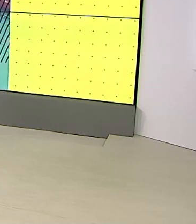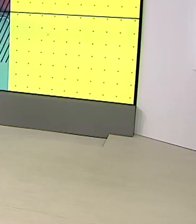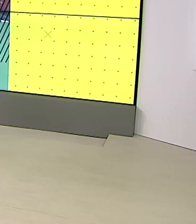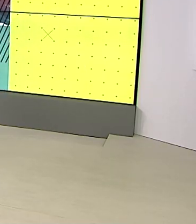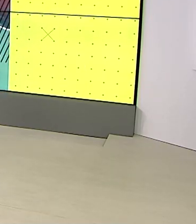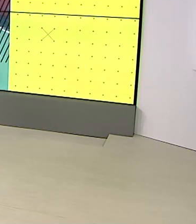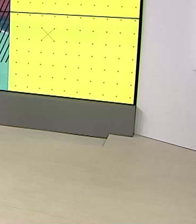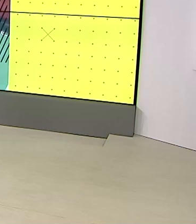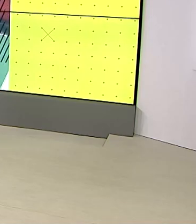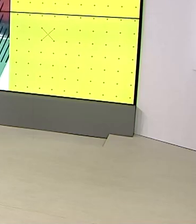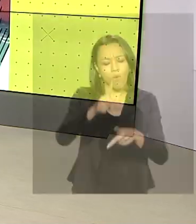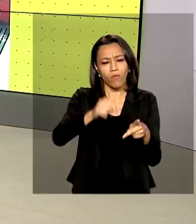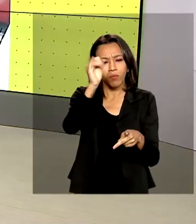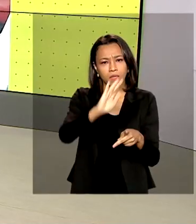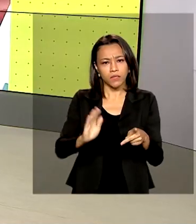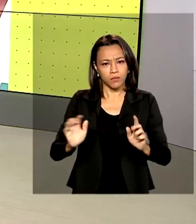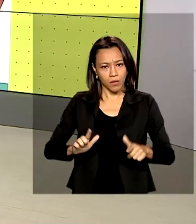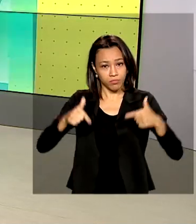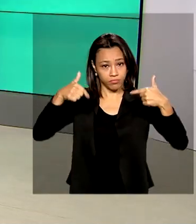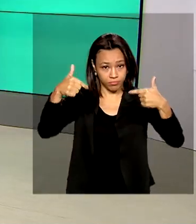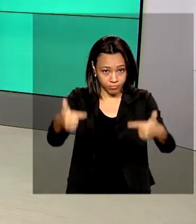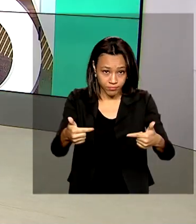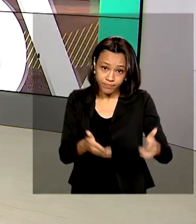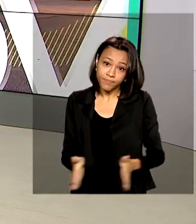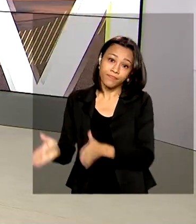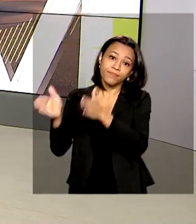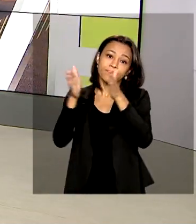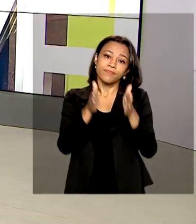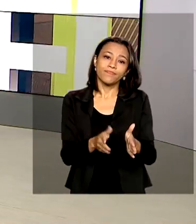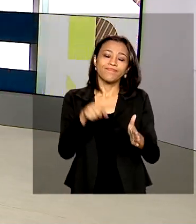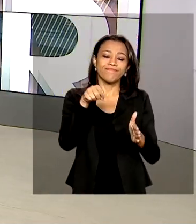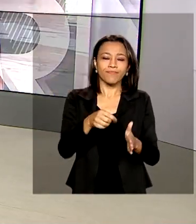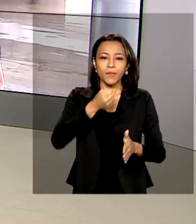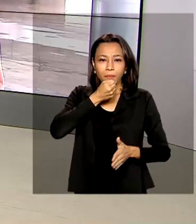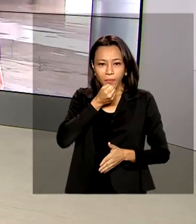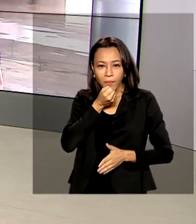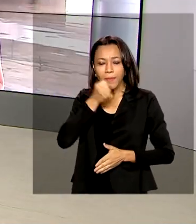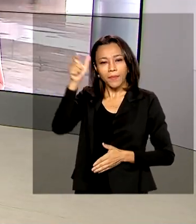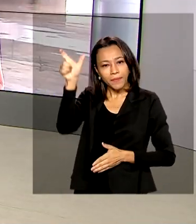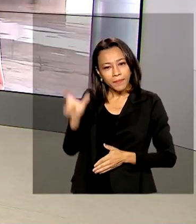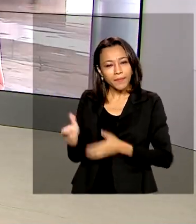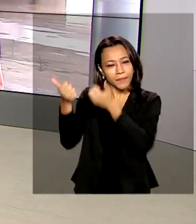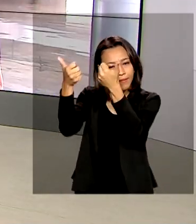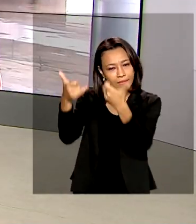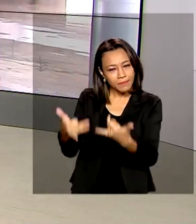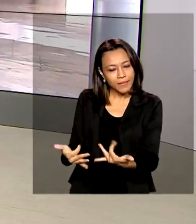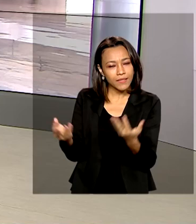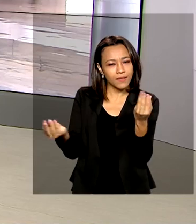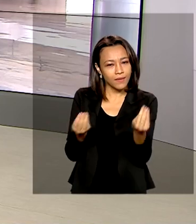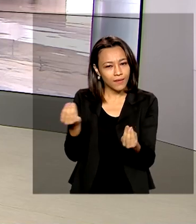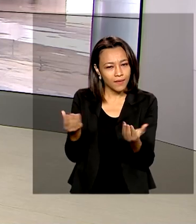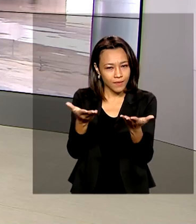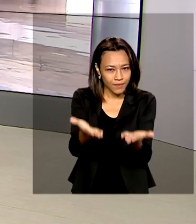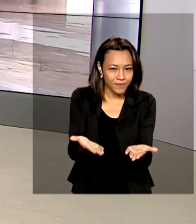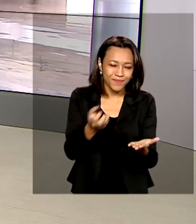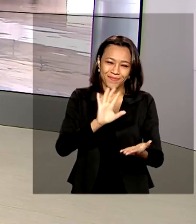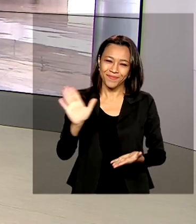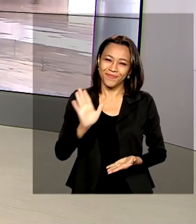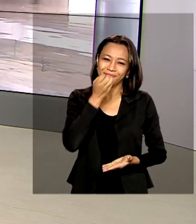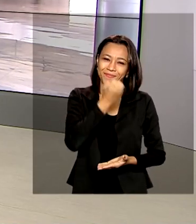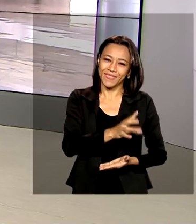os brasileiros estão enfrentando a pandemia. Ao vivo, a repórter Luciana Colares de Holanda conta isso para a gente. Oi, Luciana, bom dia.